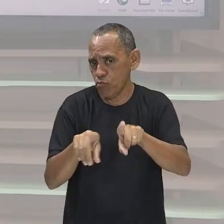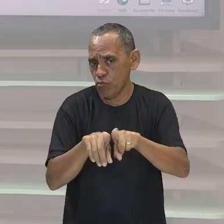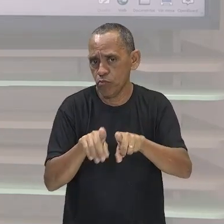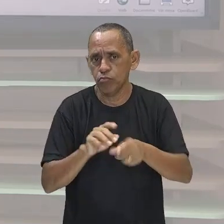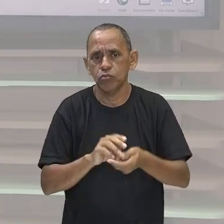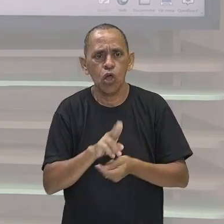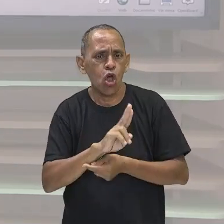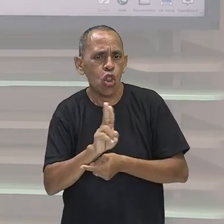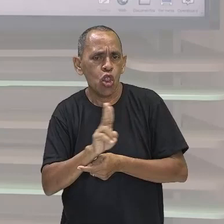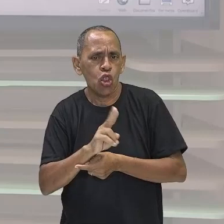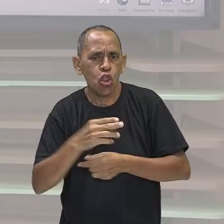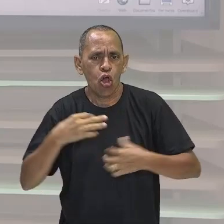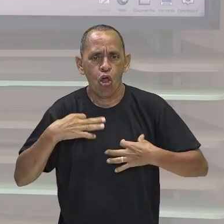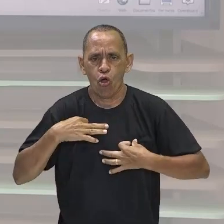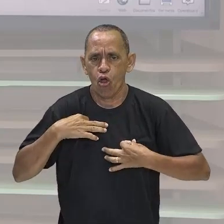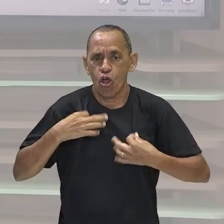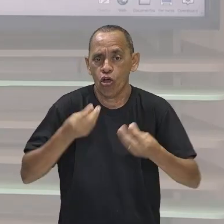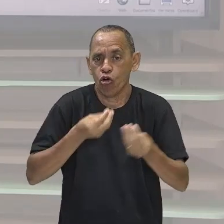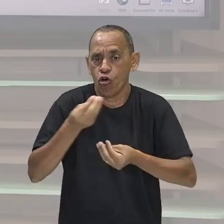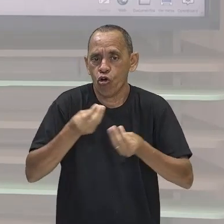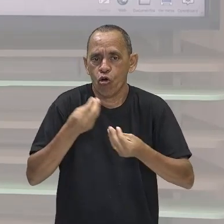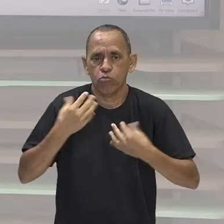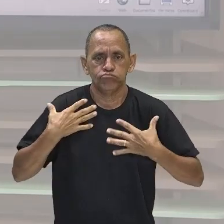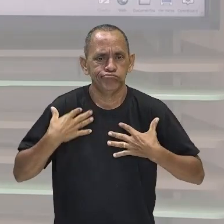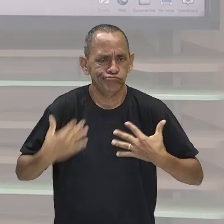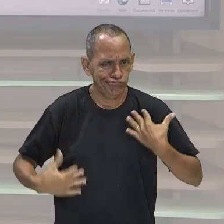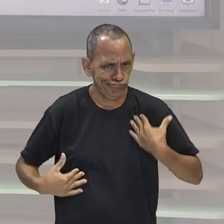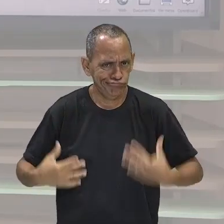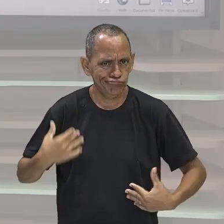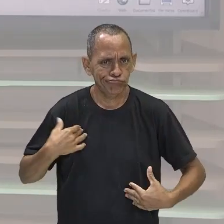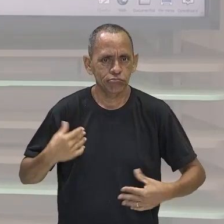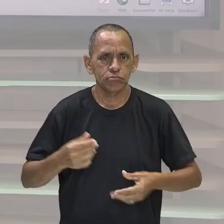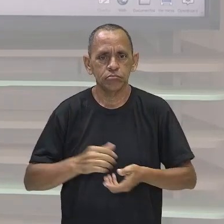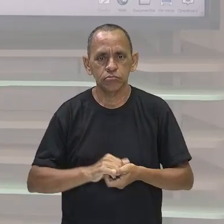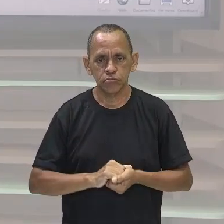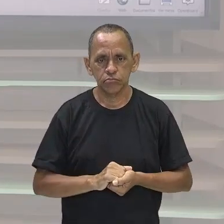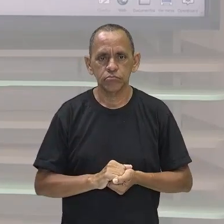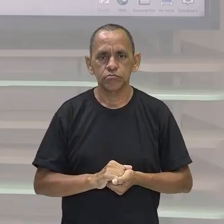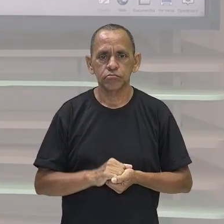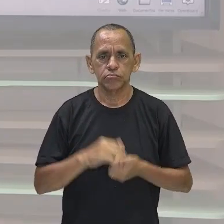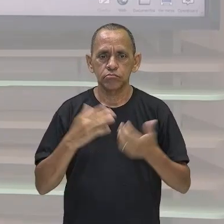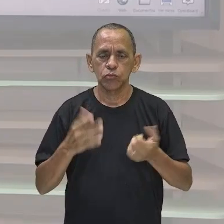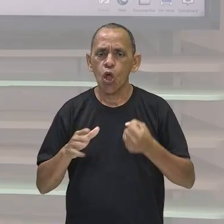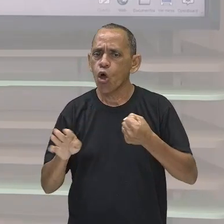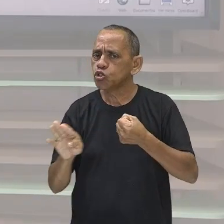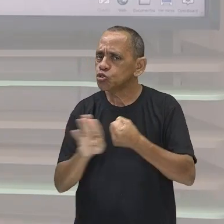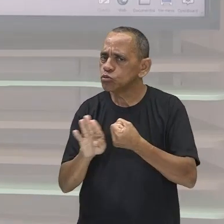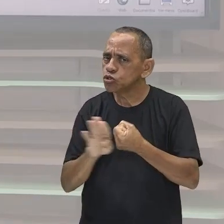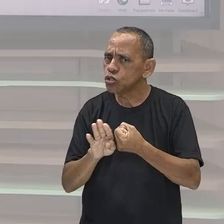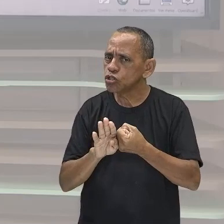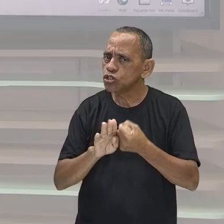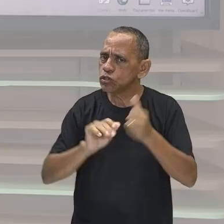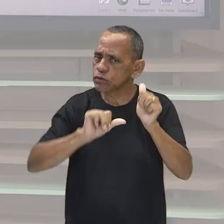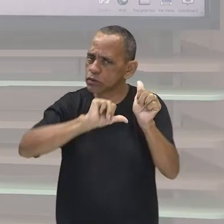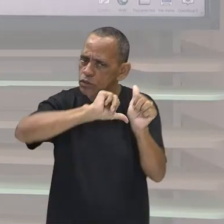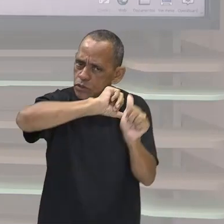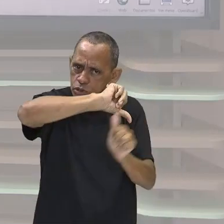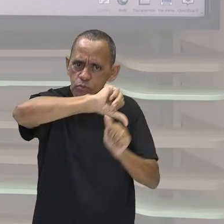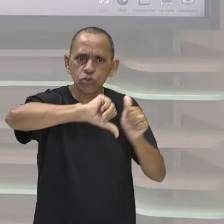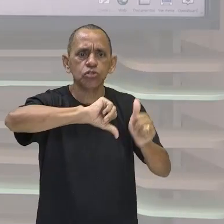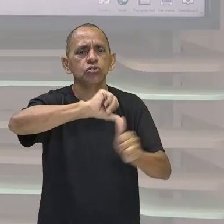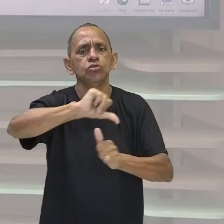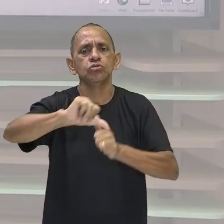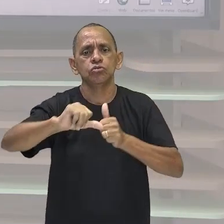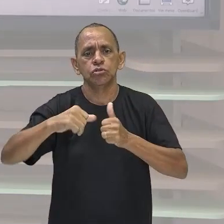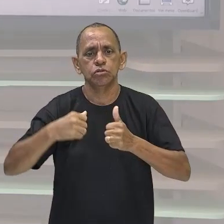uma vestimenta, ok? Então, os substantivos eles vão fazer isso. Aí, no caso, substituímos a menina comprou a